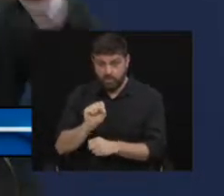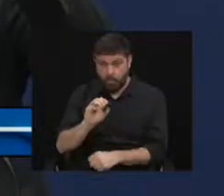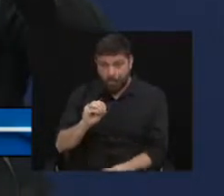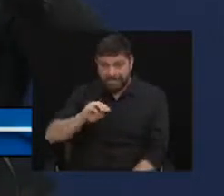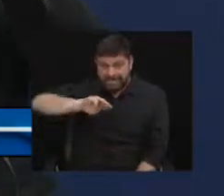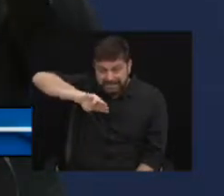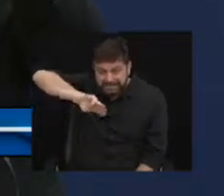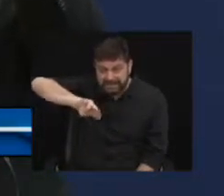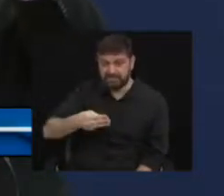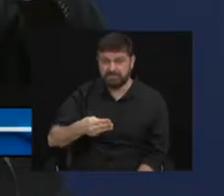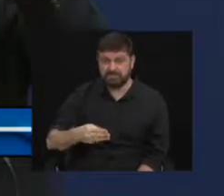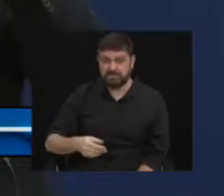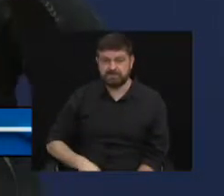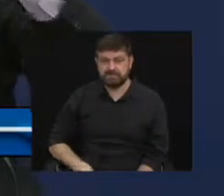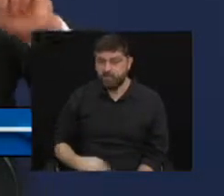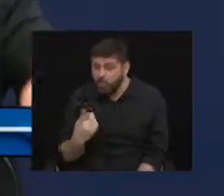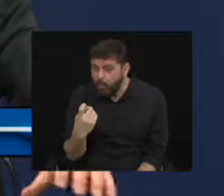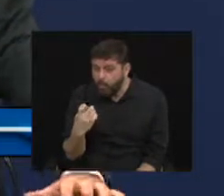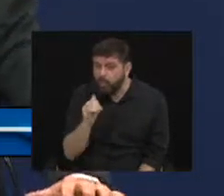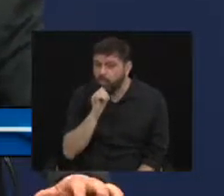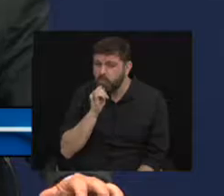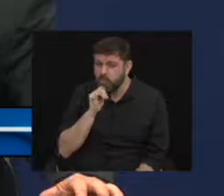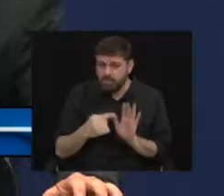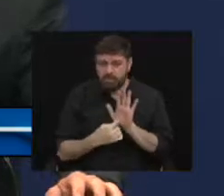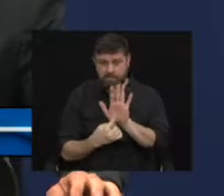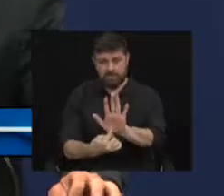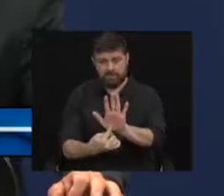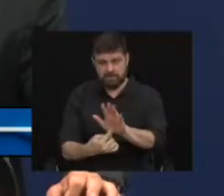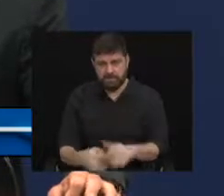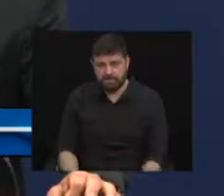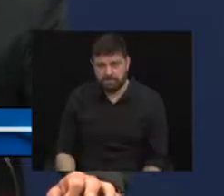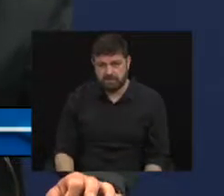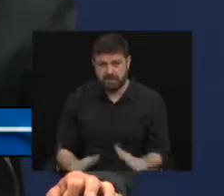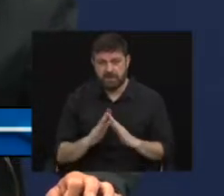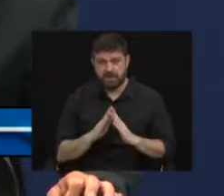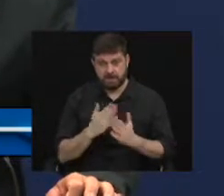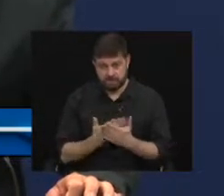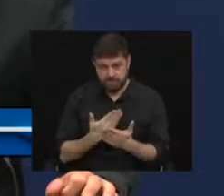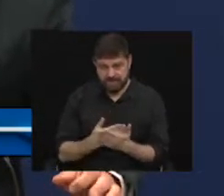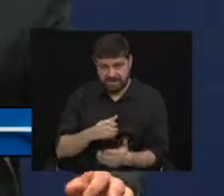290 mil reais, mais ou menos, gasto com 196 cofres.